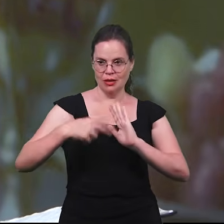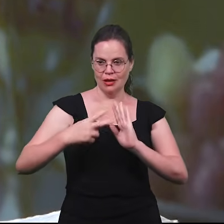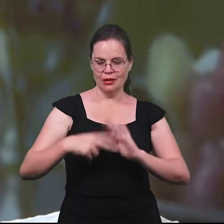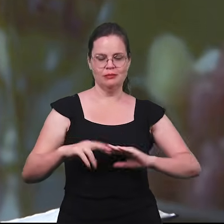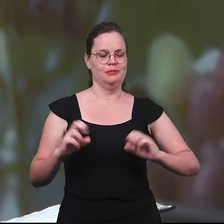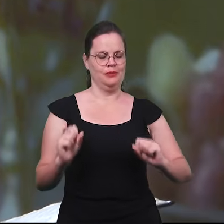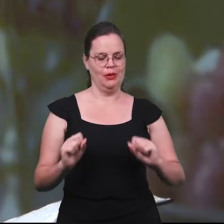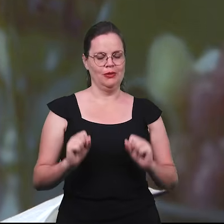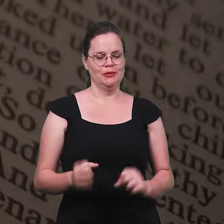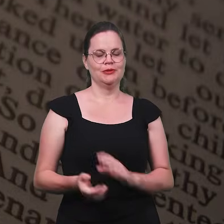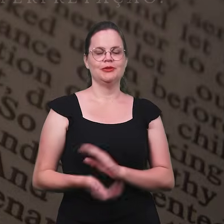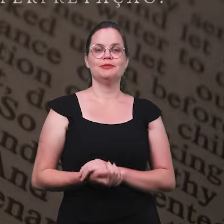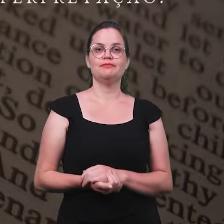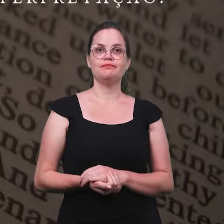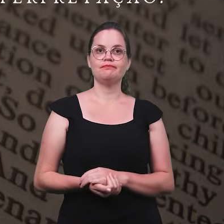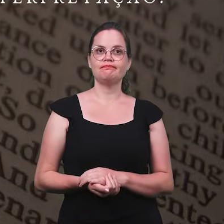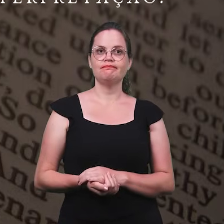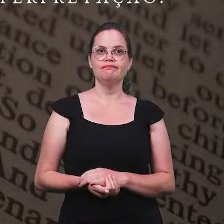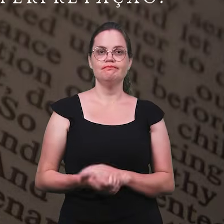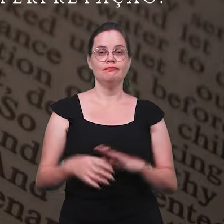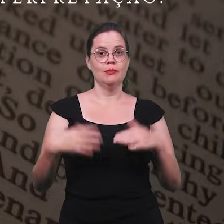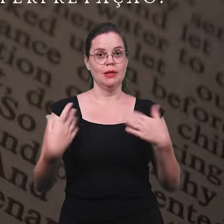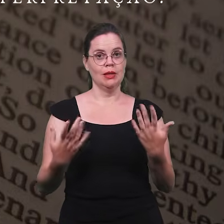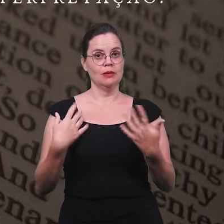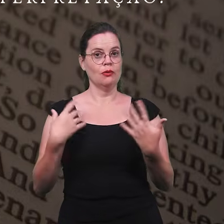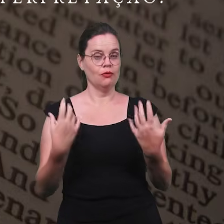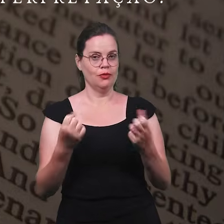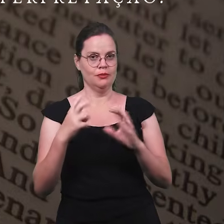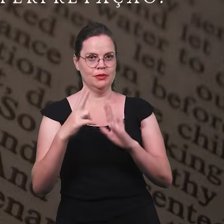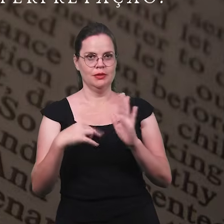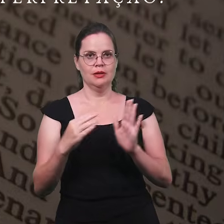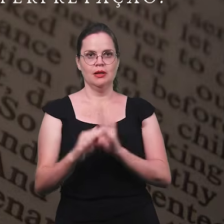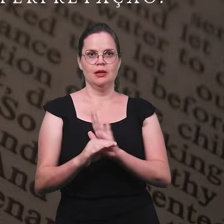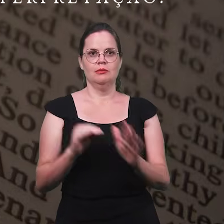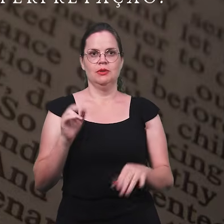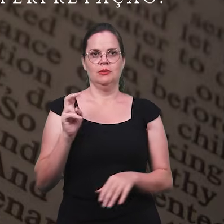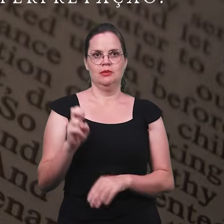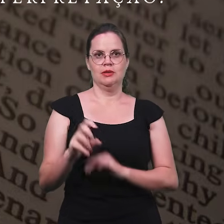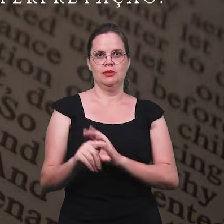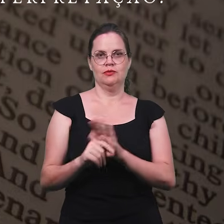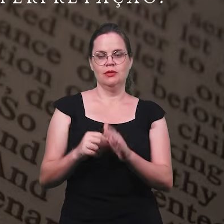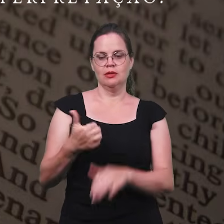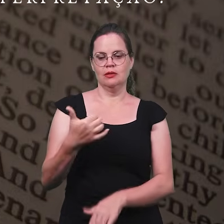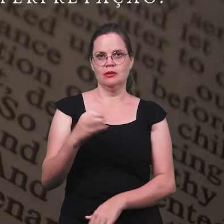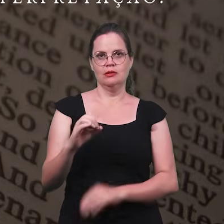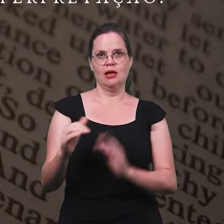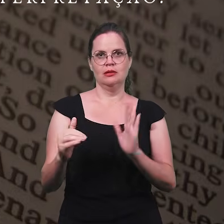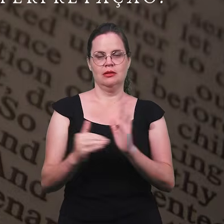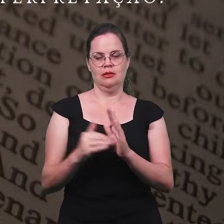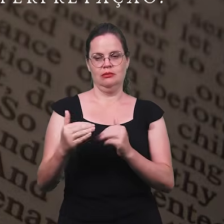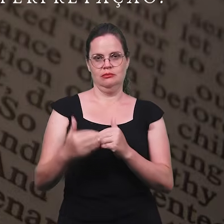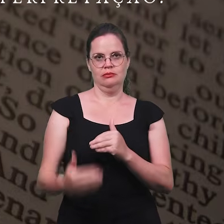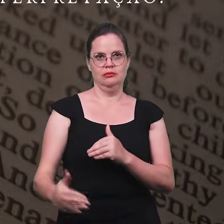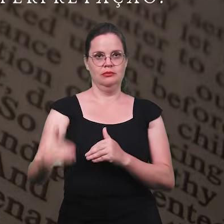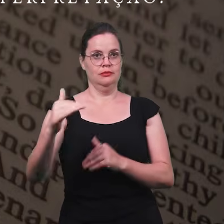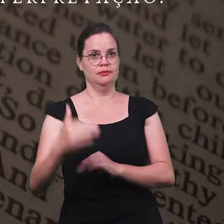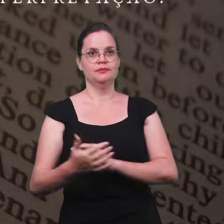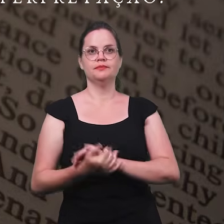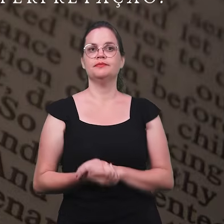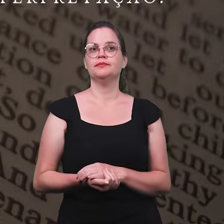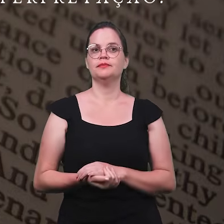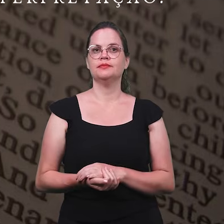Podemos sim. Então vamos. Então vamos ler aqui, capítulo 5 de Daniel, do verso 10 em diante. A